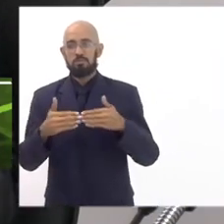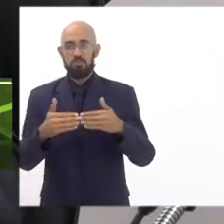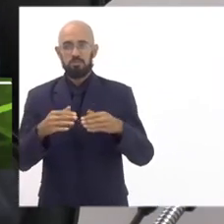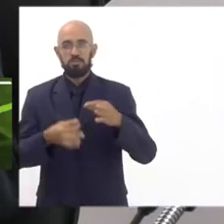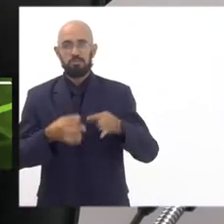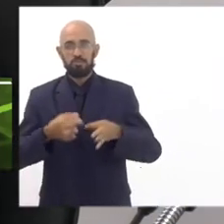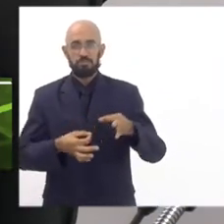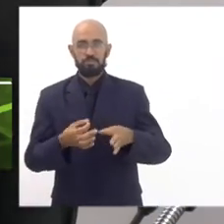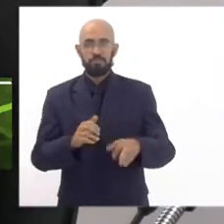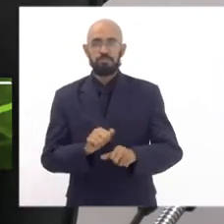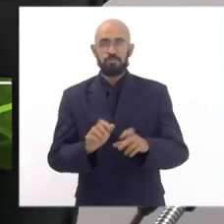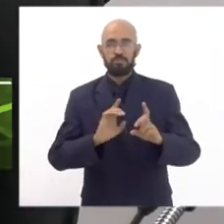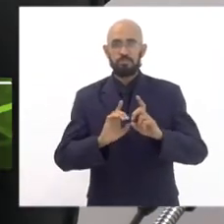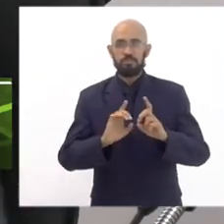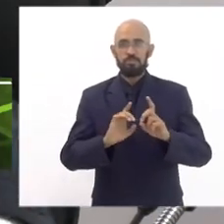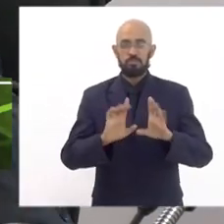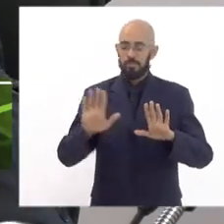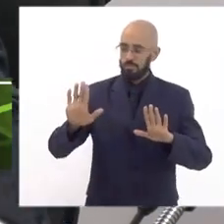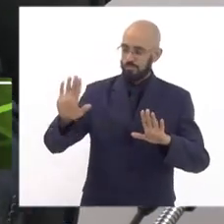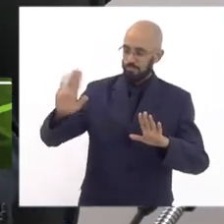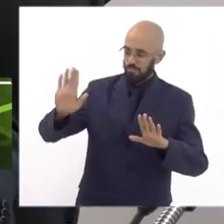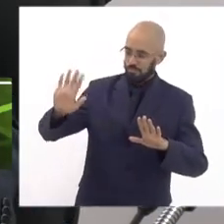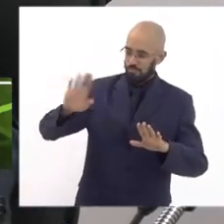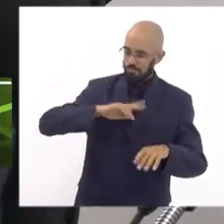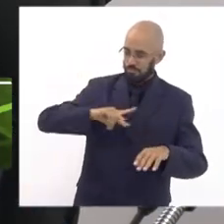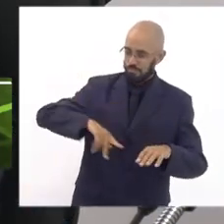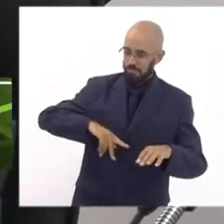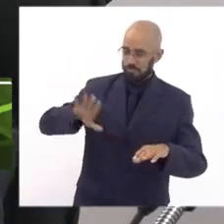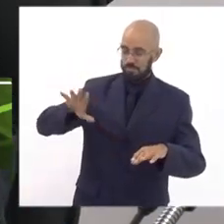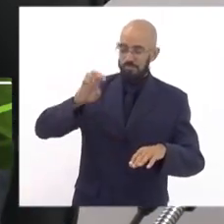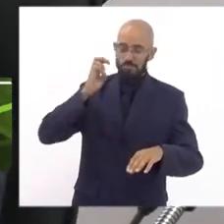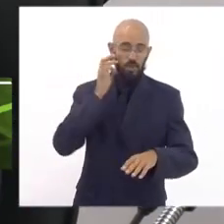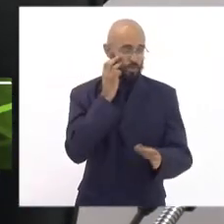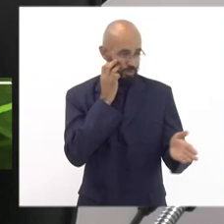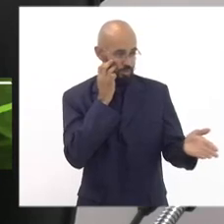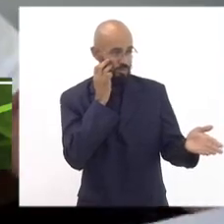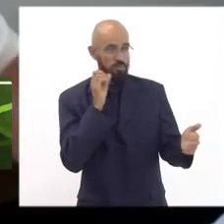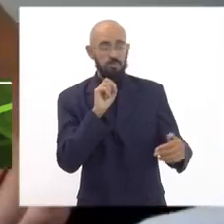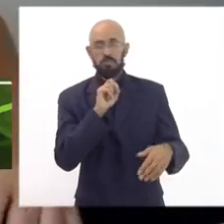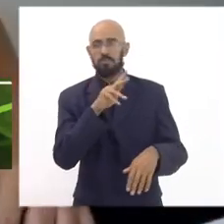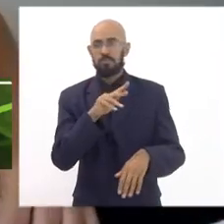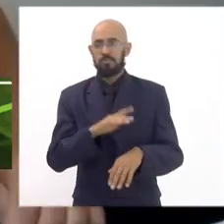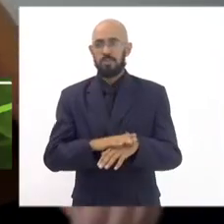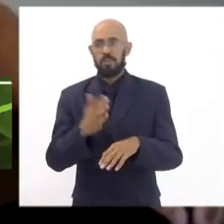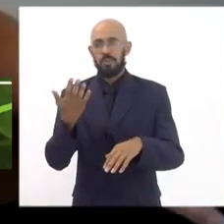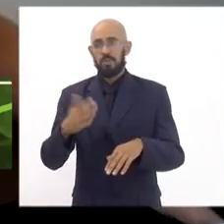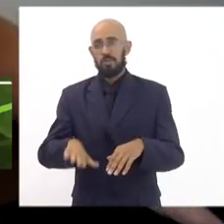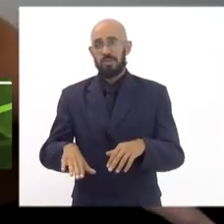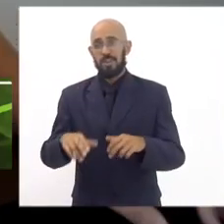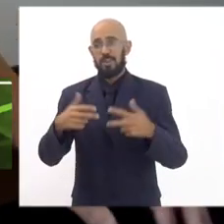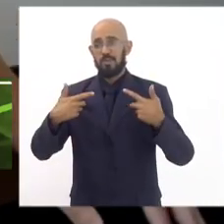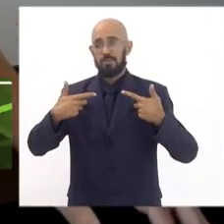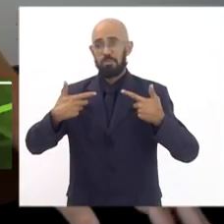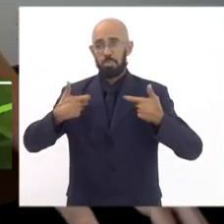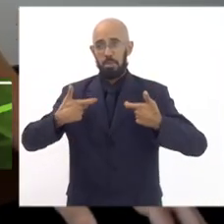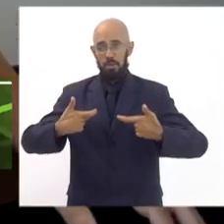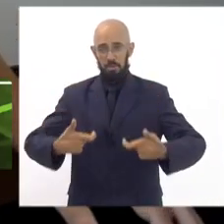juridicidade. Em discussão, presidente, deputado Valdec. Eu não quero fazer nenhum cavalo de batalha, mas